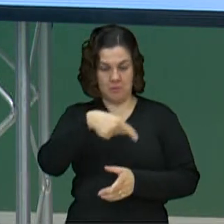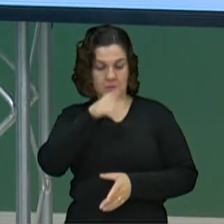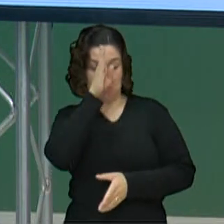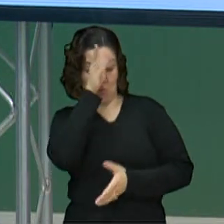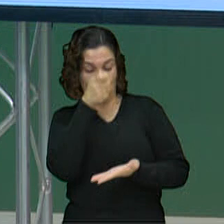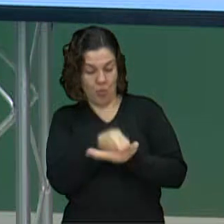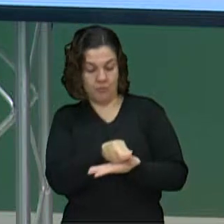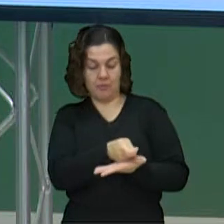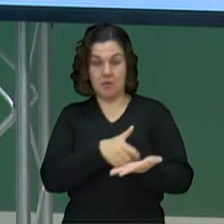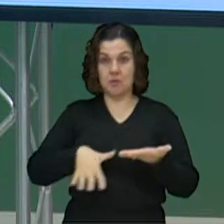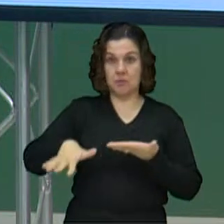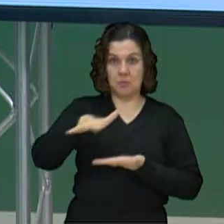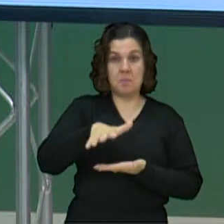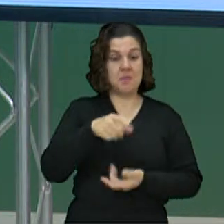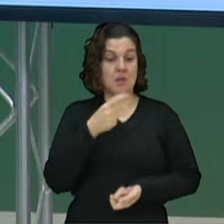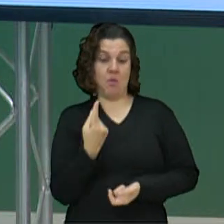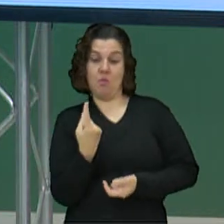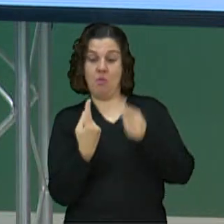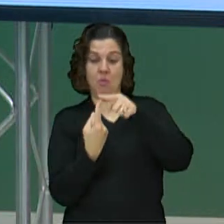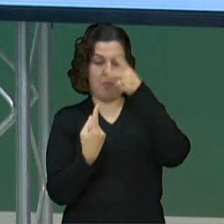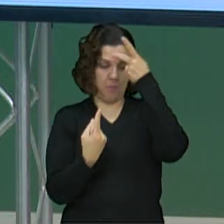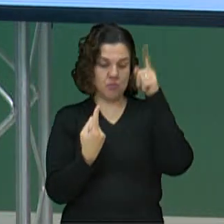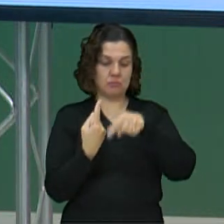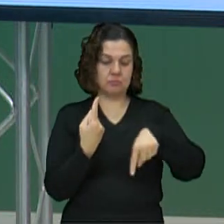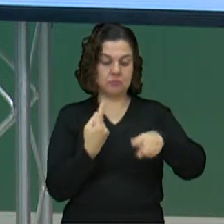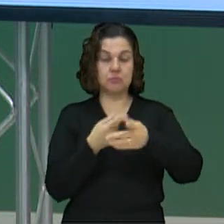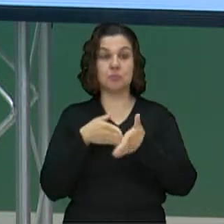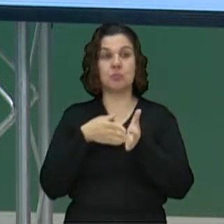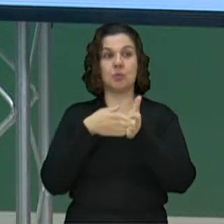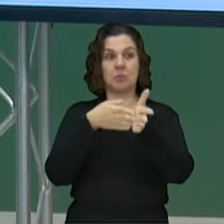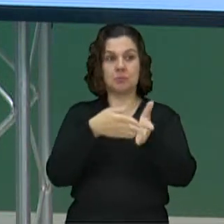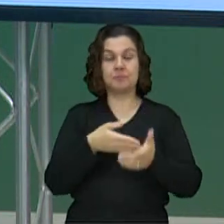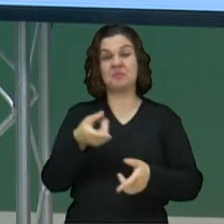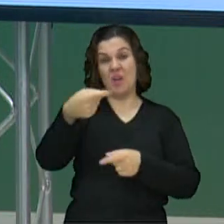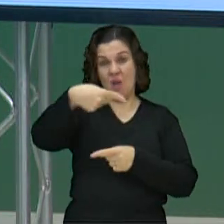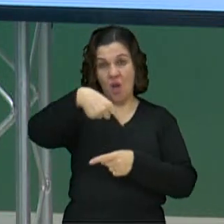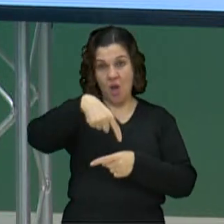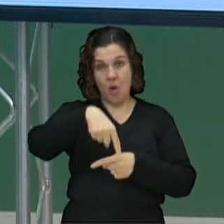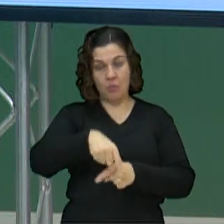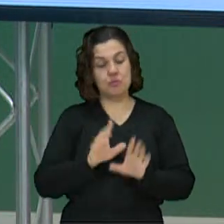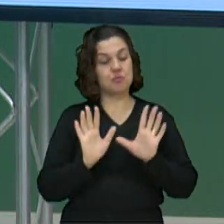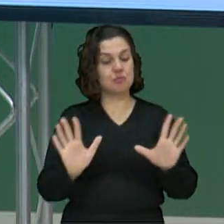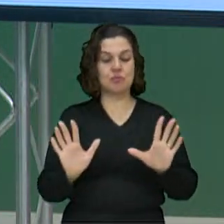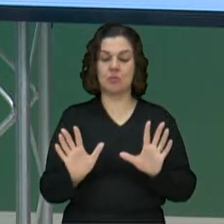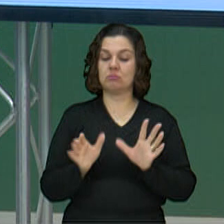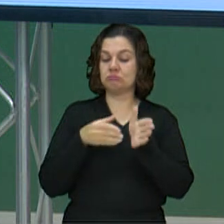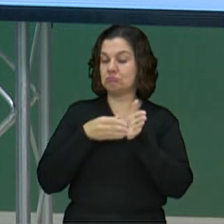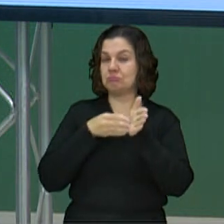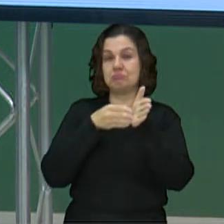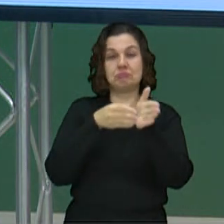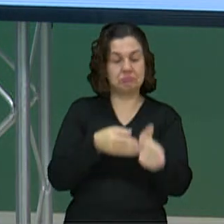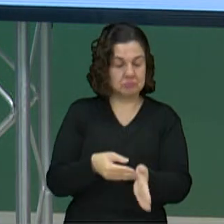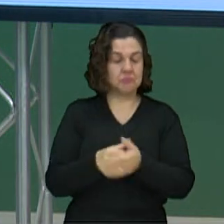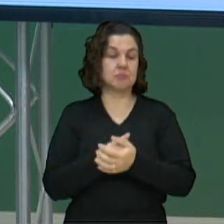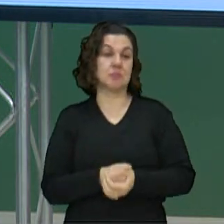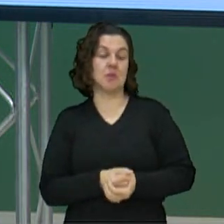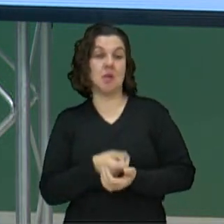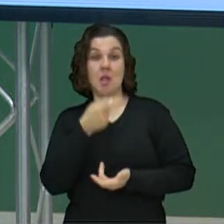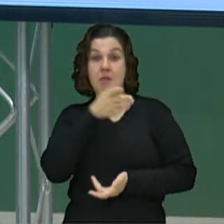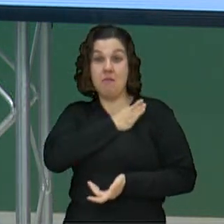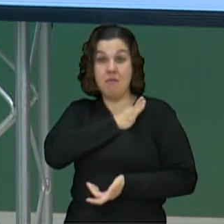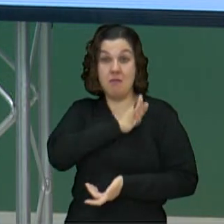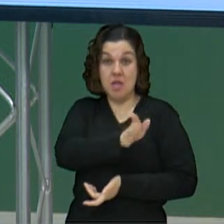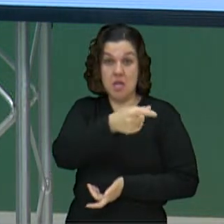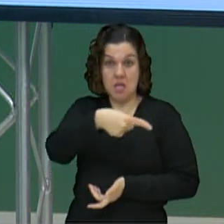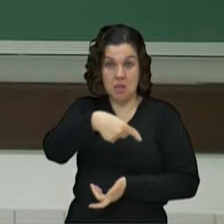governo totalitário. É ele quem conduz o destino. O resto da comunidade apenas o segue. Os inimigos